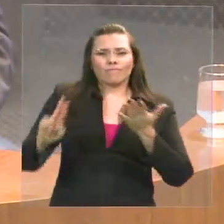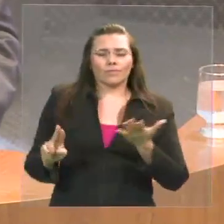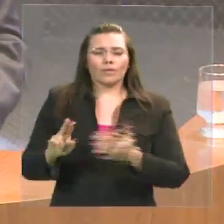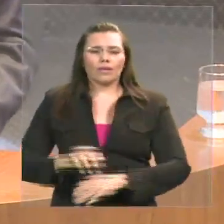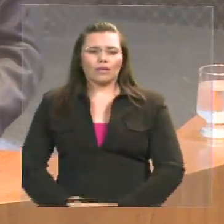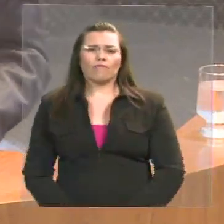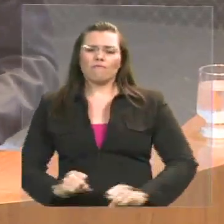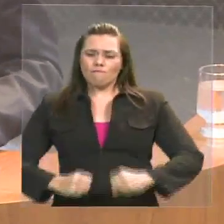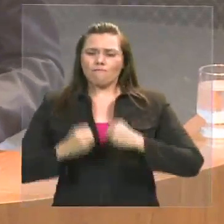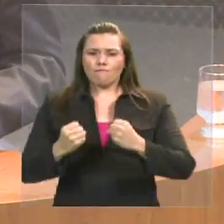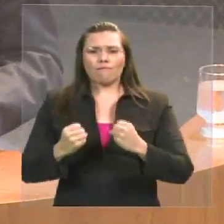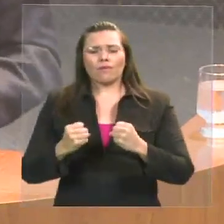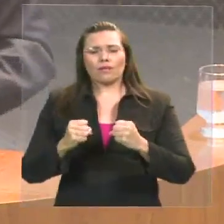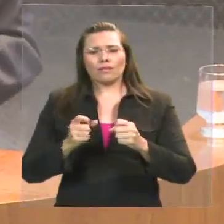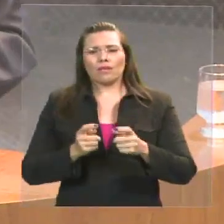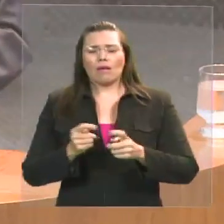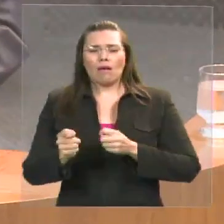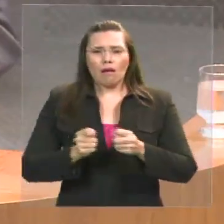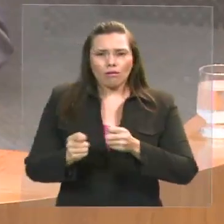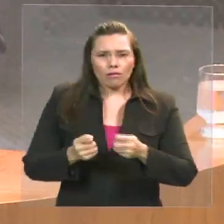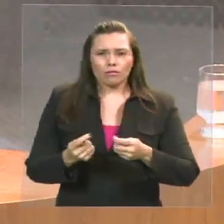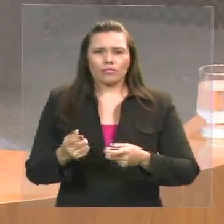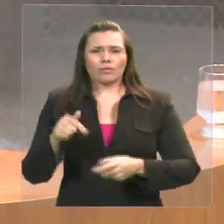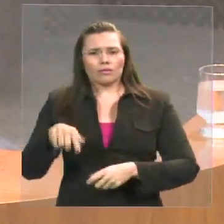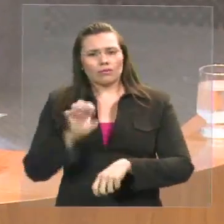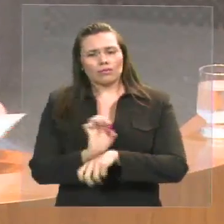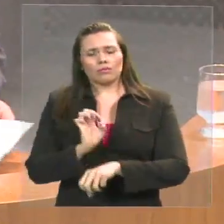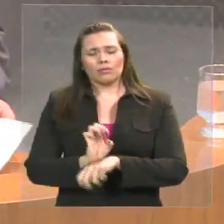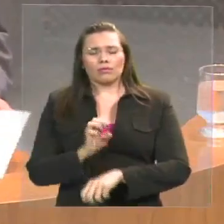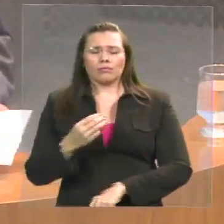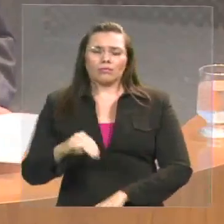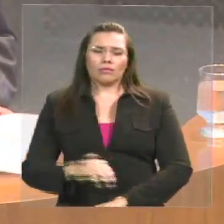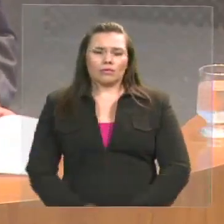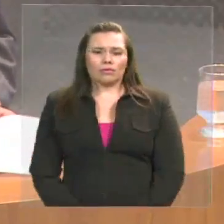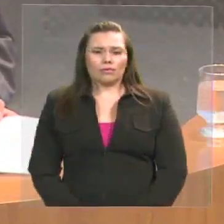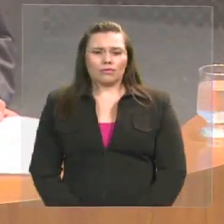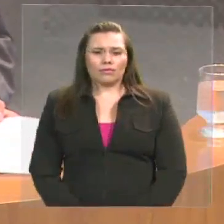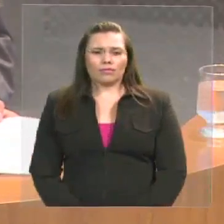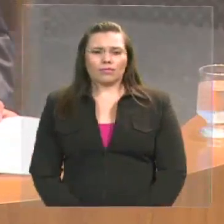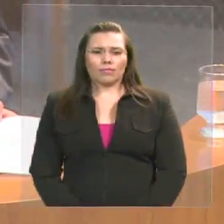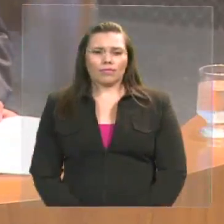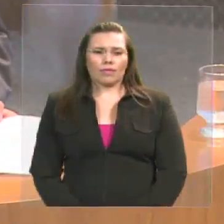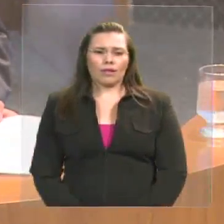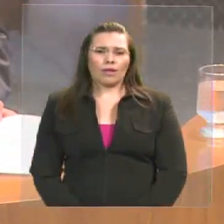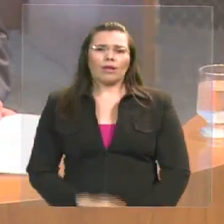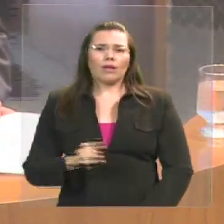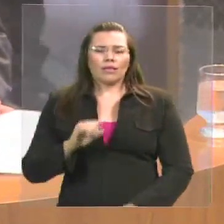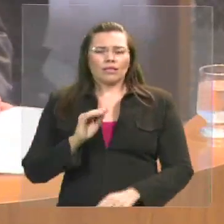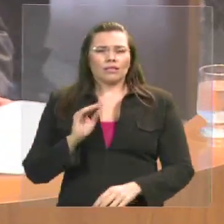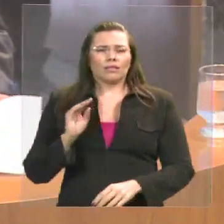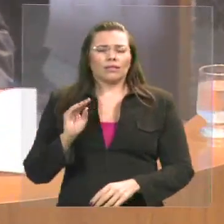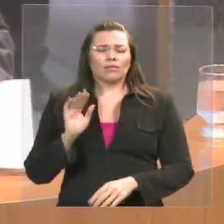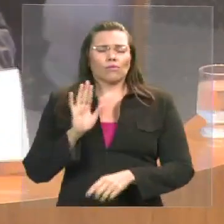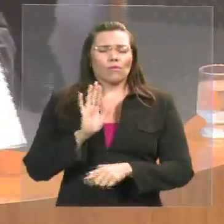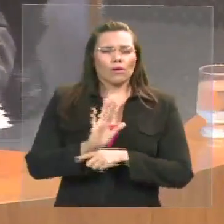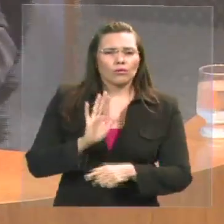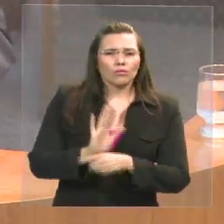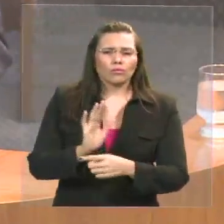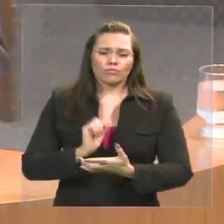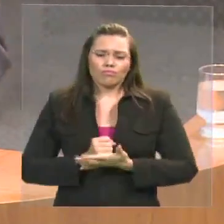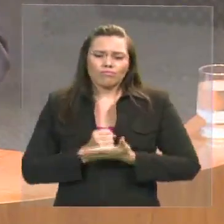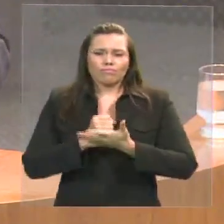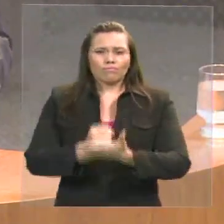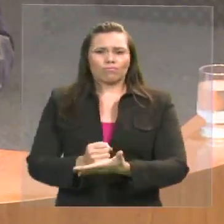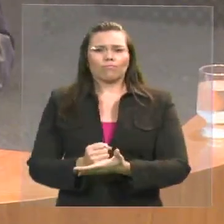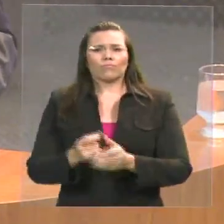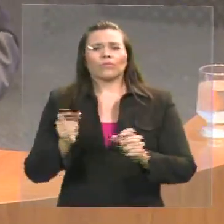economia. E esse investimento, ele se traduz hoje aqui na oportunidade da criação de empregos no